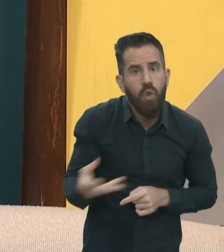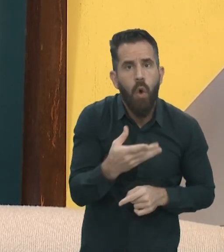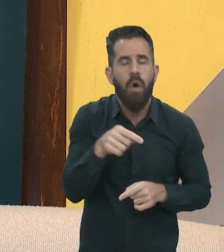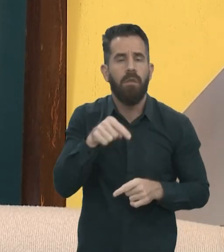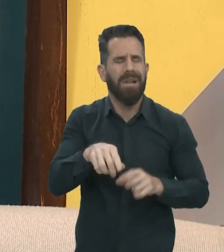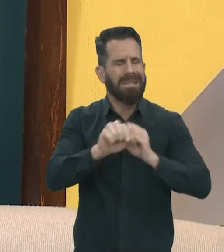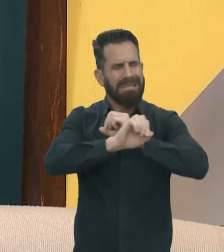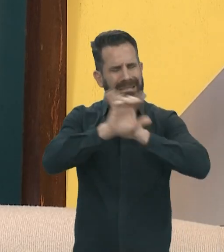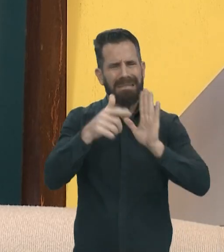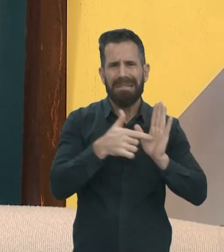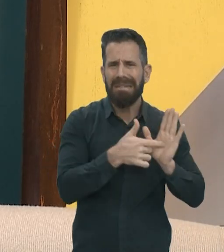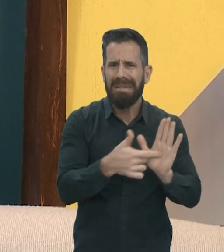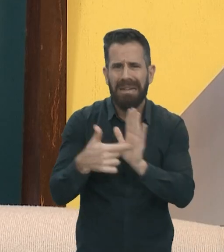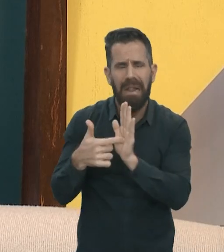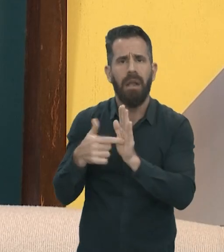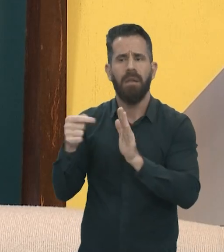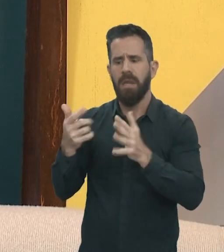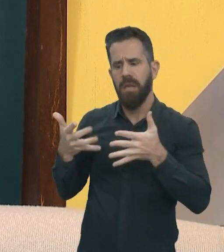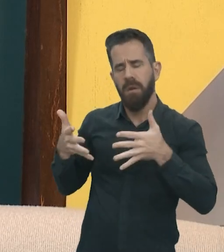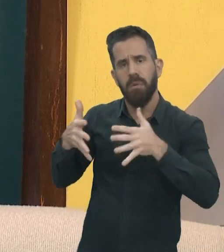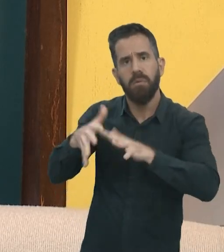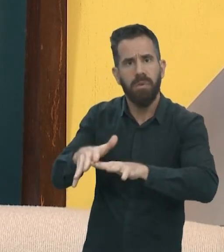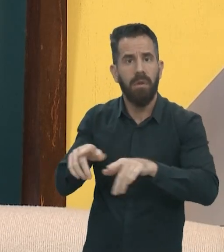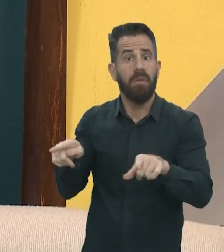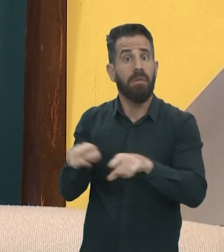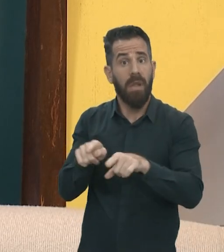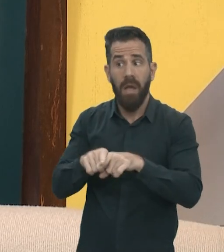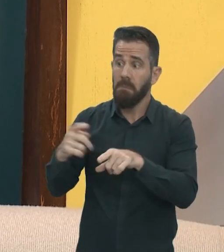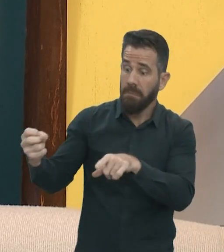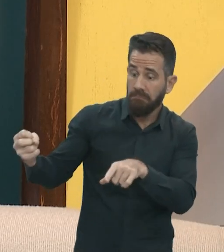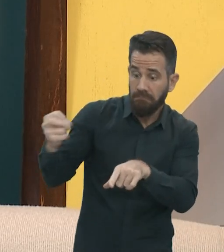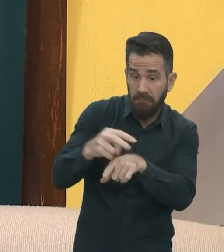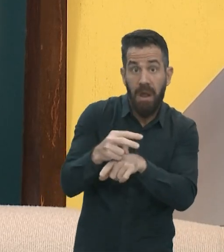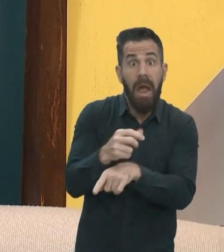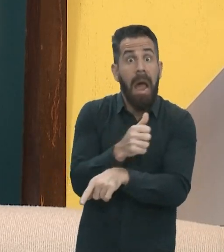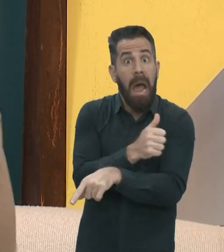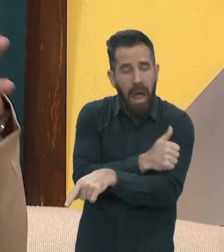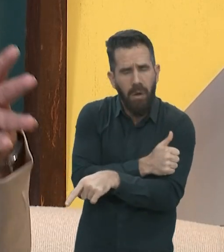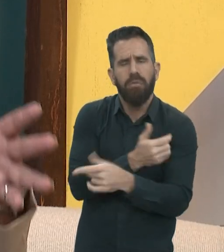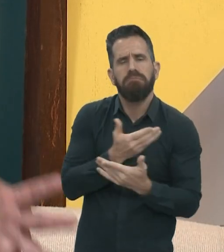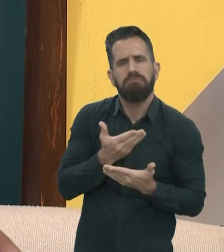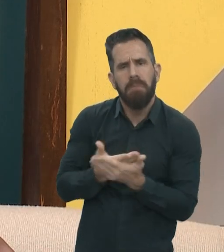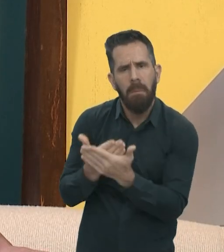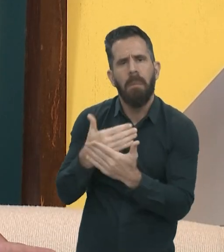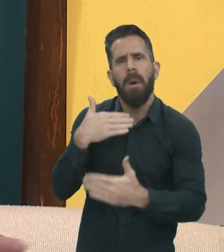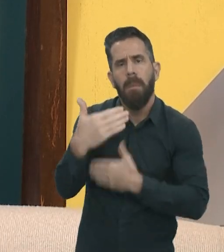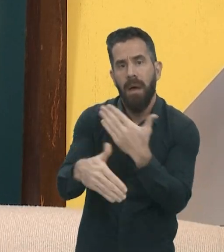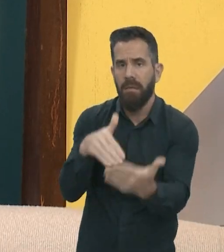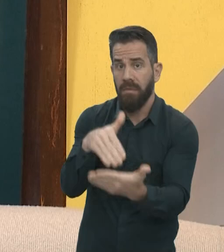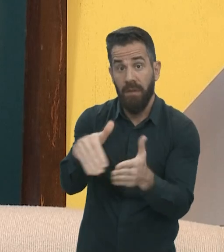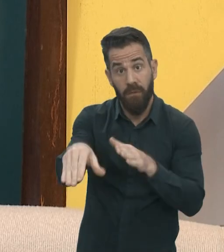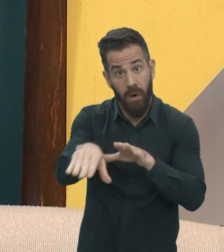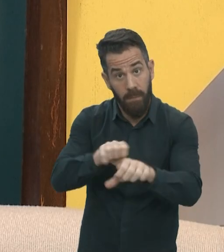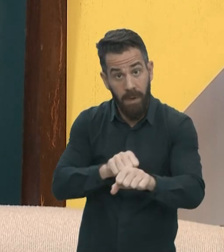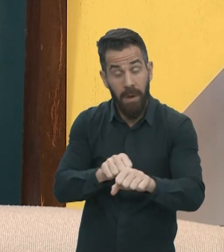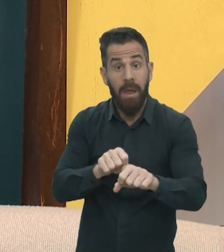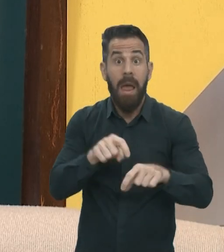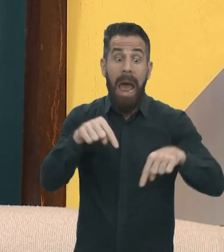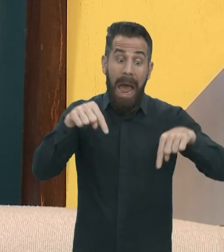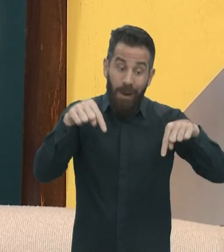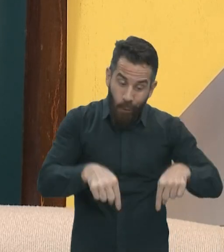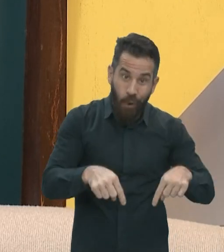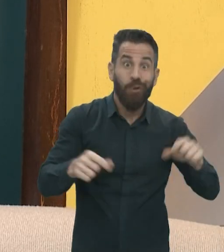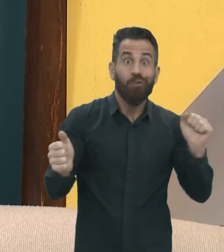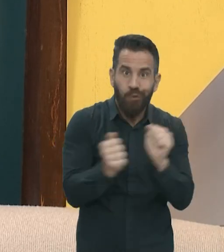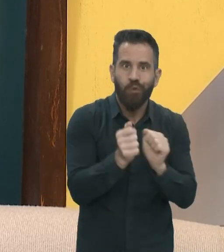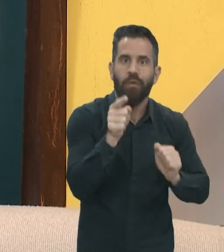uma UFG inclusiva, de uma UFG com permanência. Mas com você. Por isso que tem que ser agora e com você. Venha